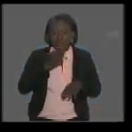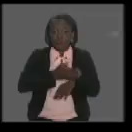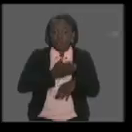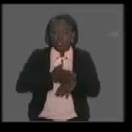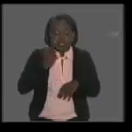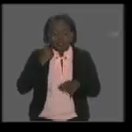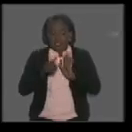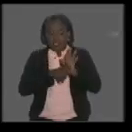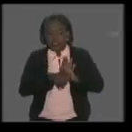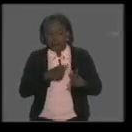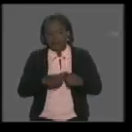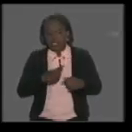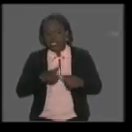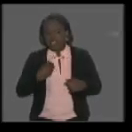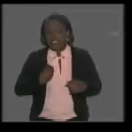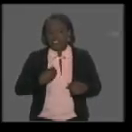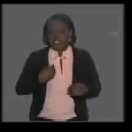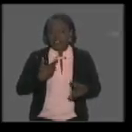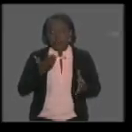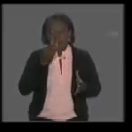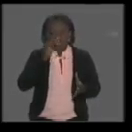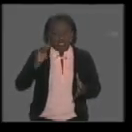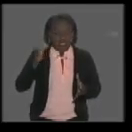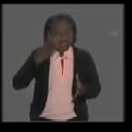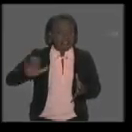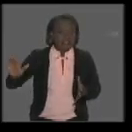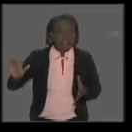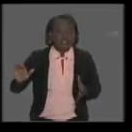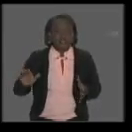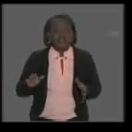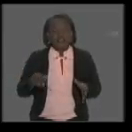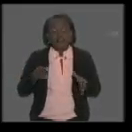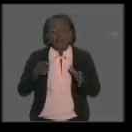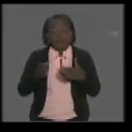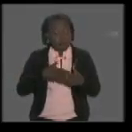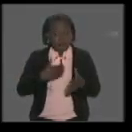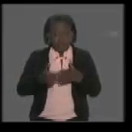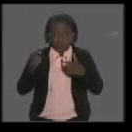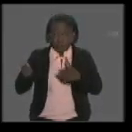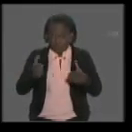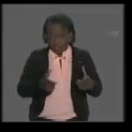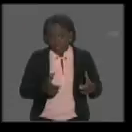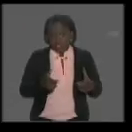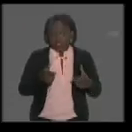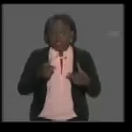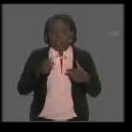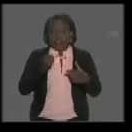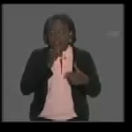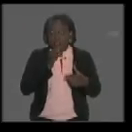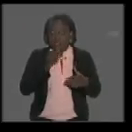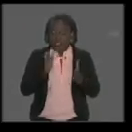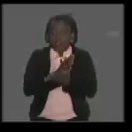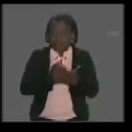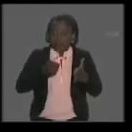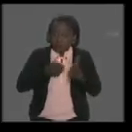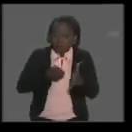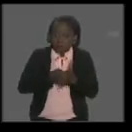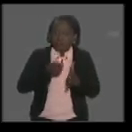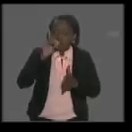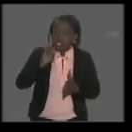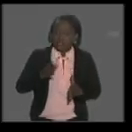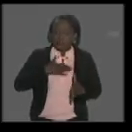todo questionar a nossa presença, né? Negar a nossa presença. E mesmo nos espaços, por exemplo, de Estado, em que a gente luta